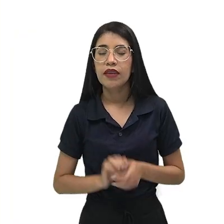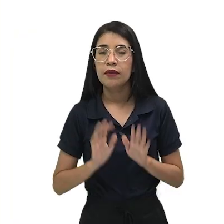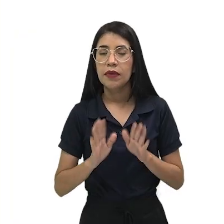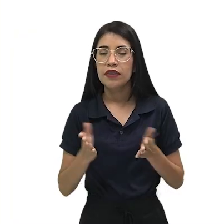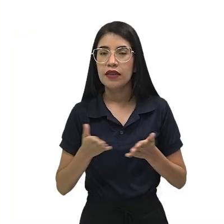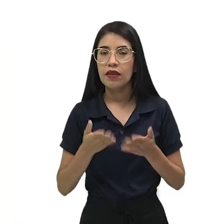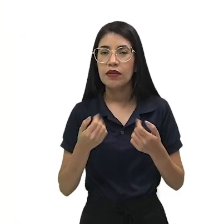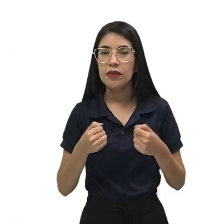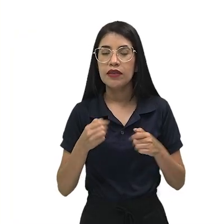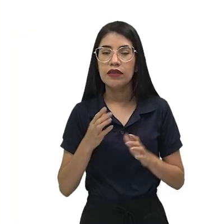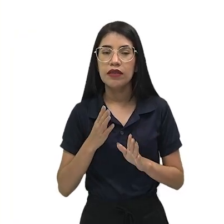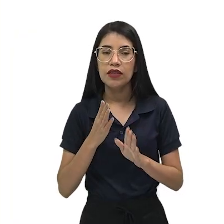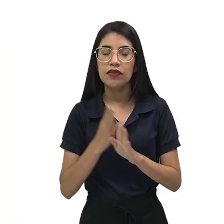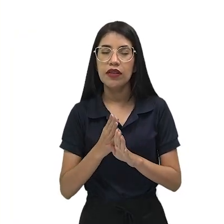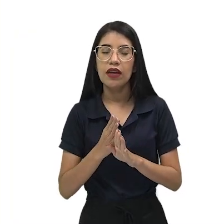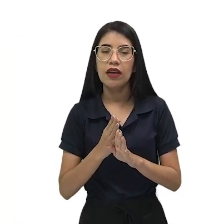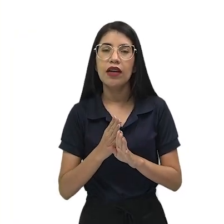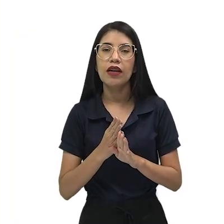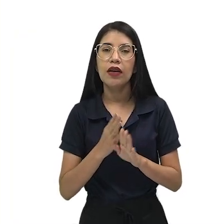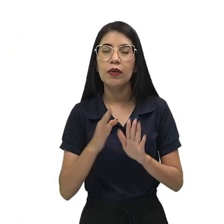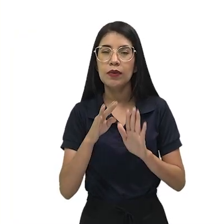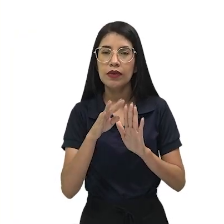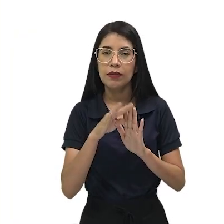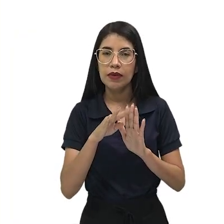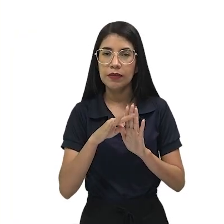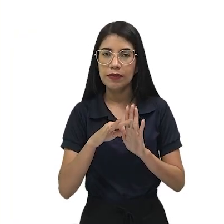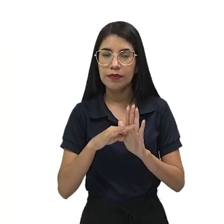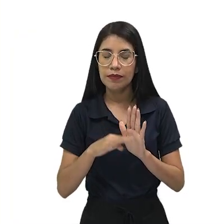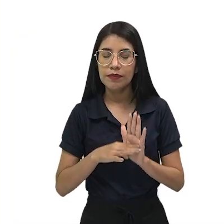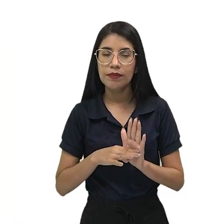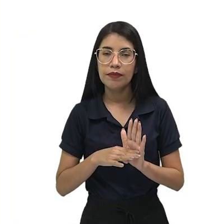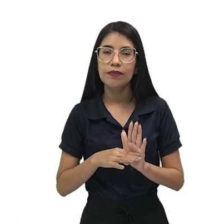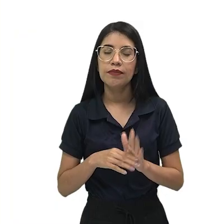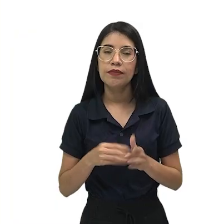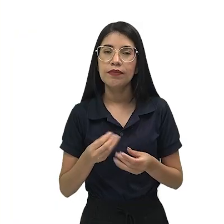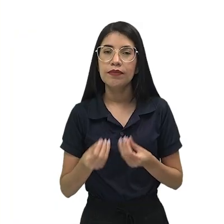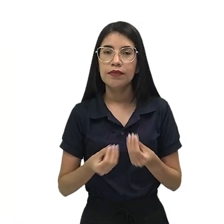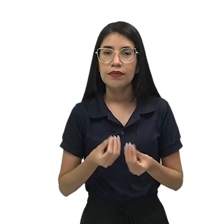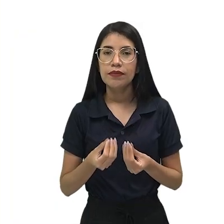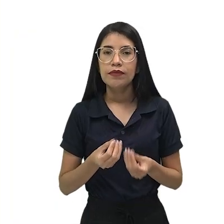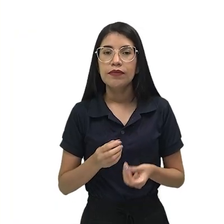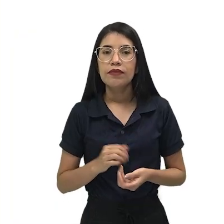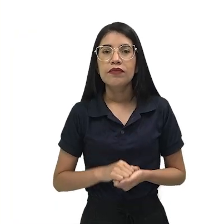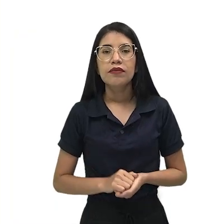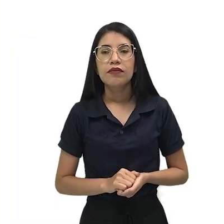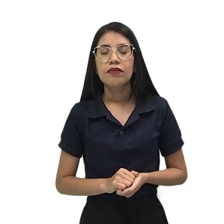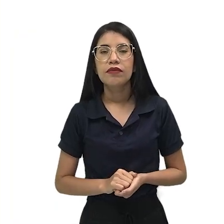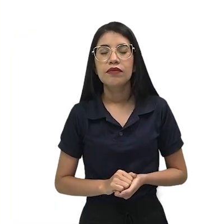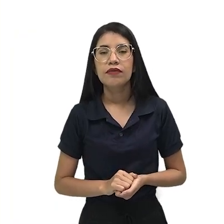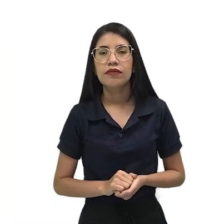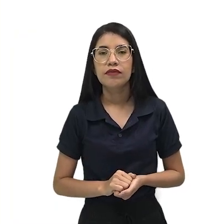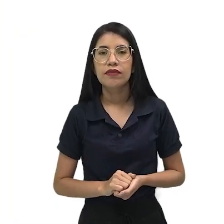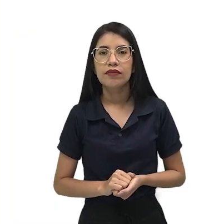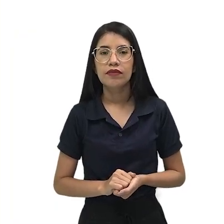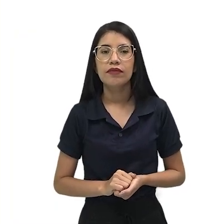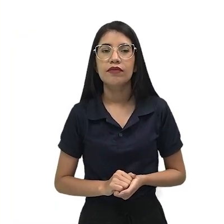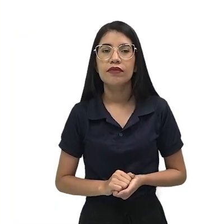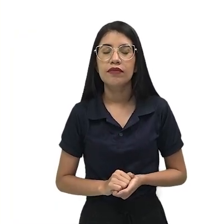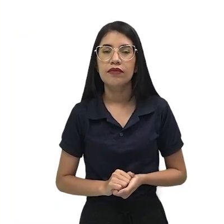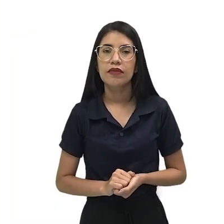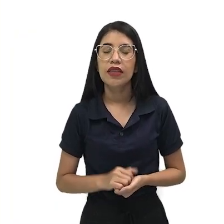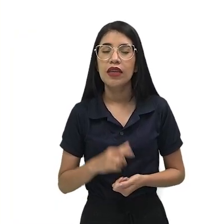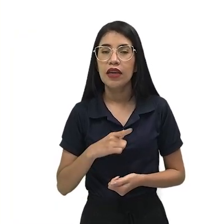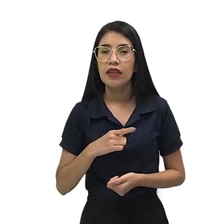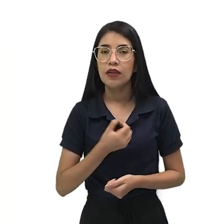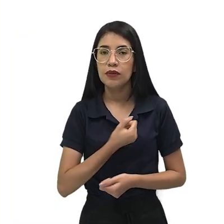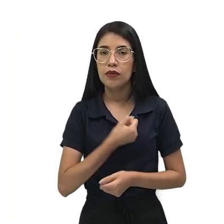nós temos que identificar todas as partes. Então, vamos lá. Ela tem a parte